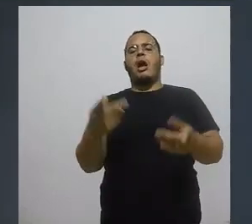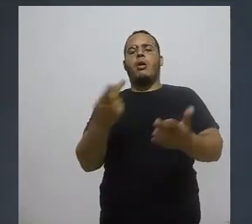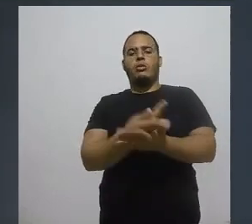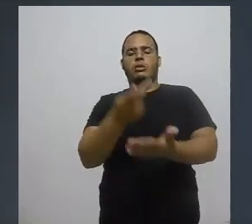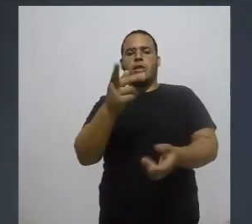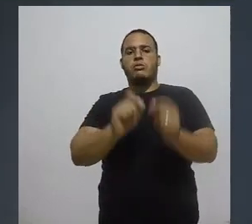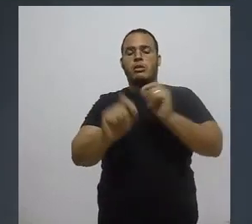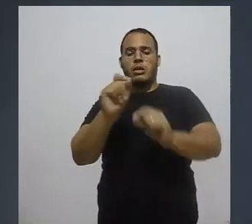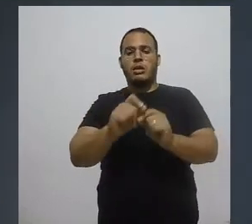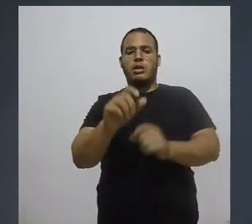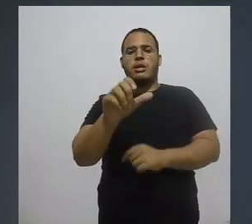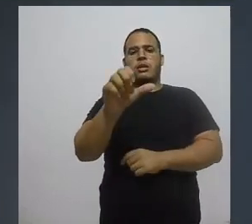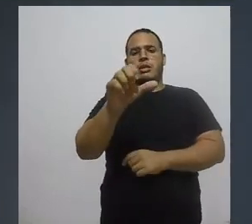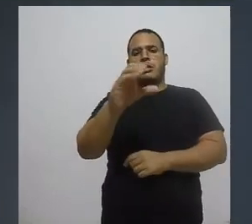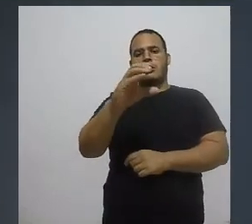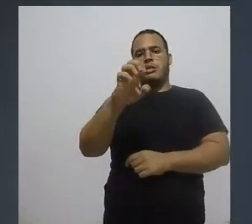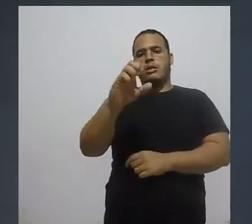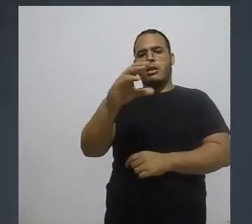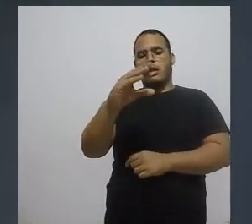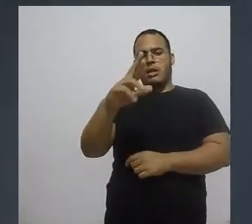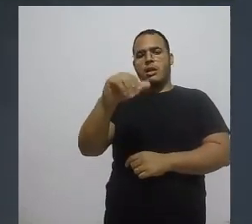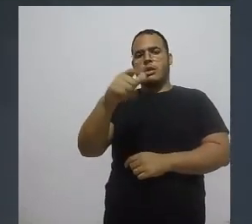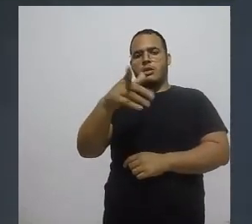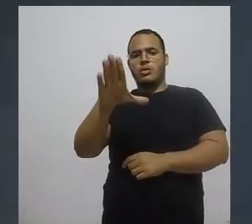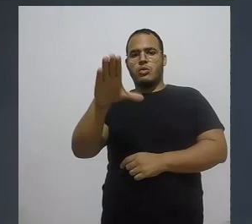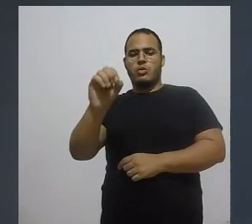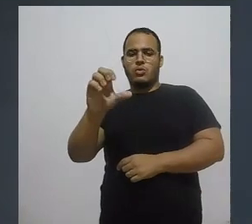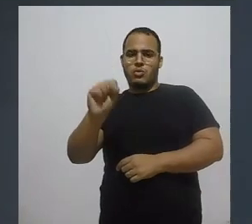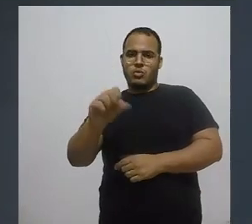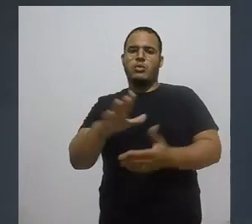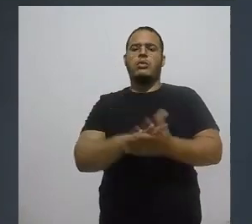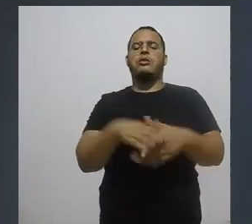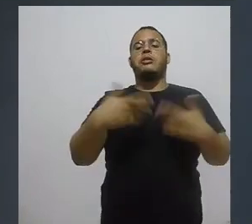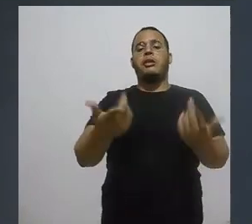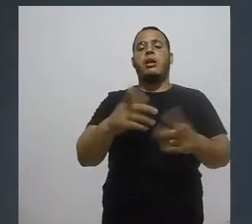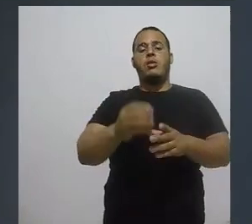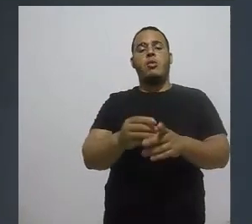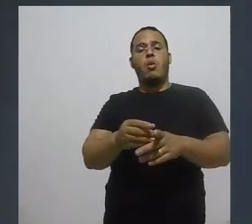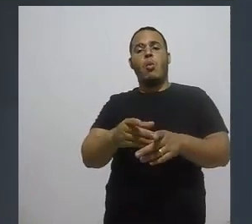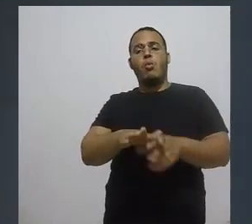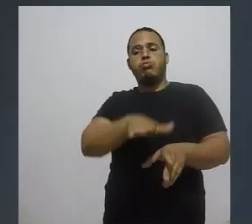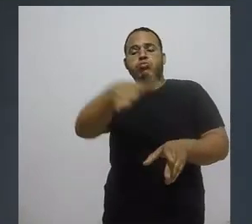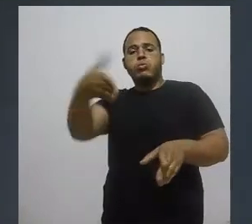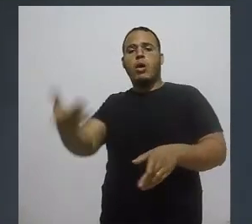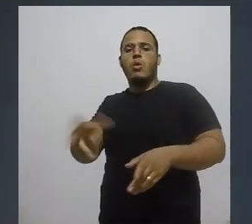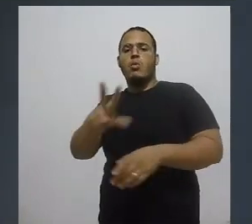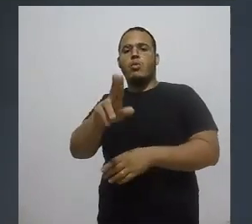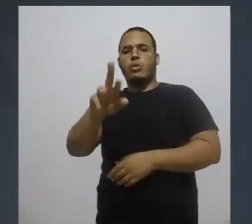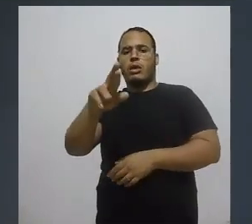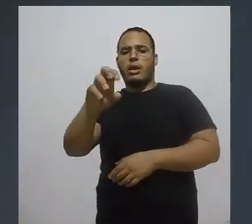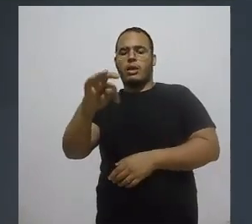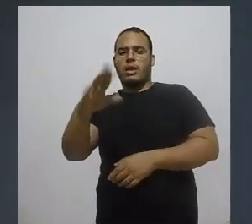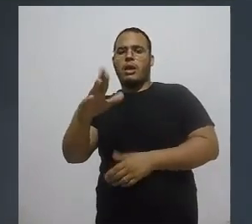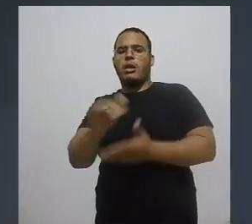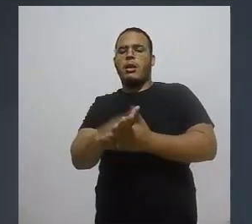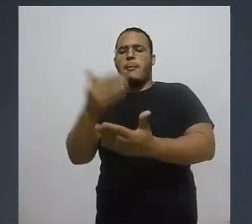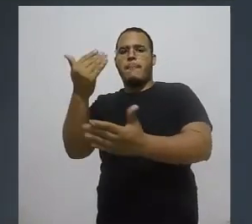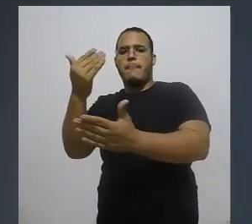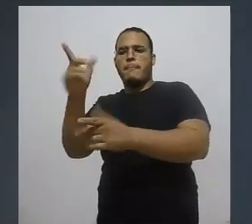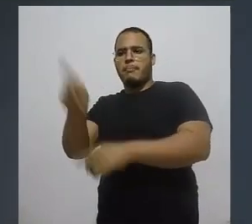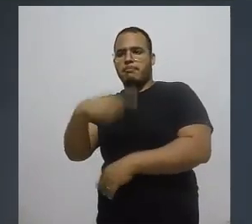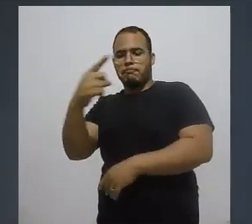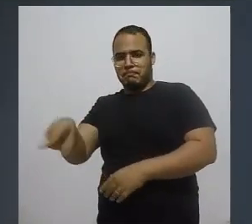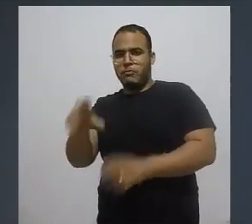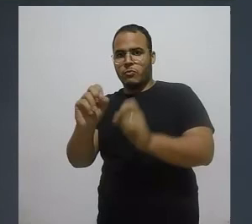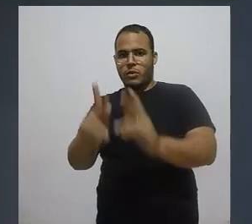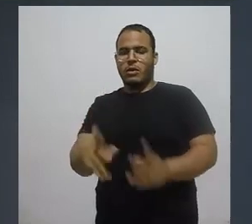são produzidas por todas as glândulas, e em seguida seguem para a uretra, onde eles vão ser, de fato, eliminados. Então a gente tem aqui, ó,